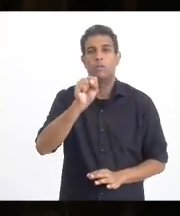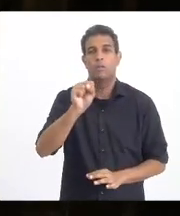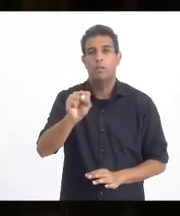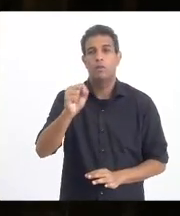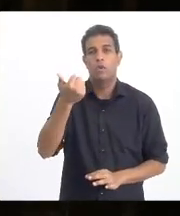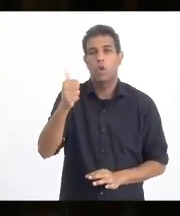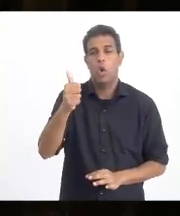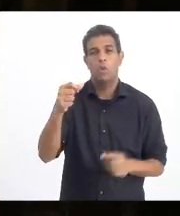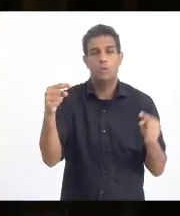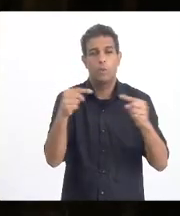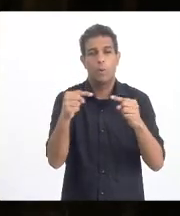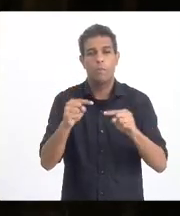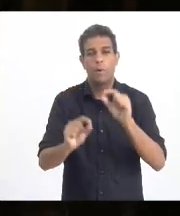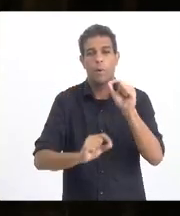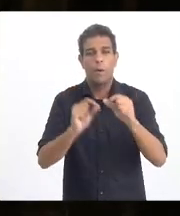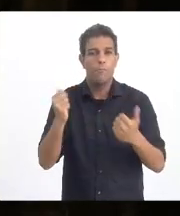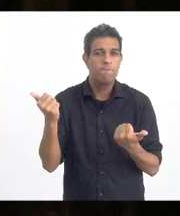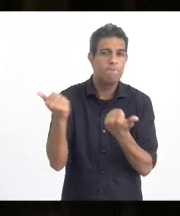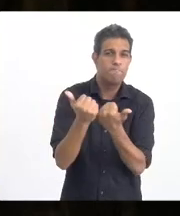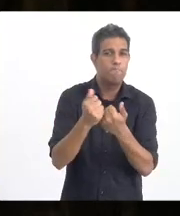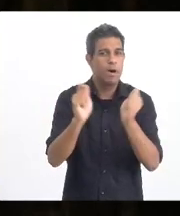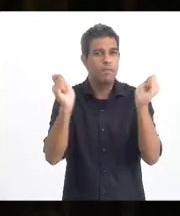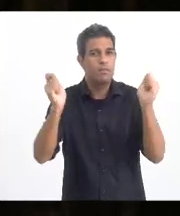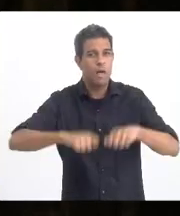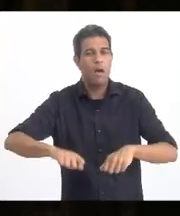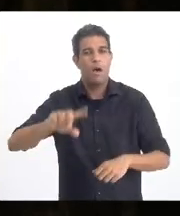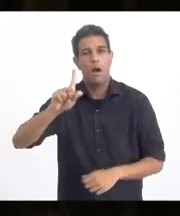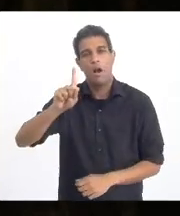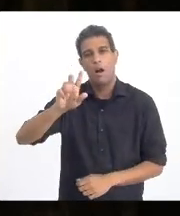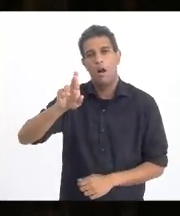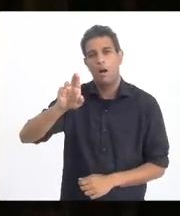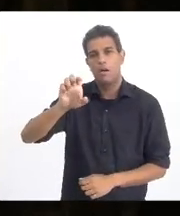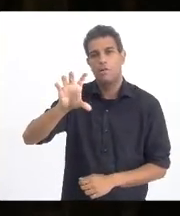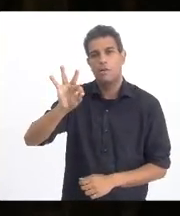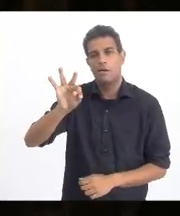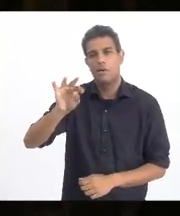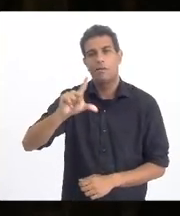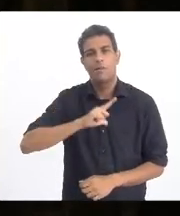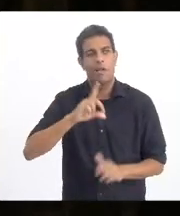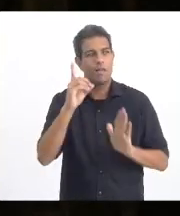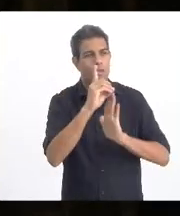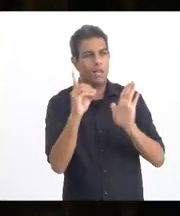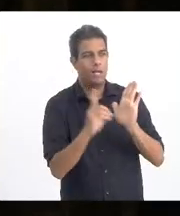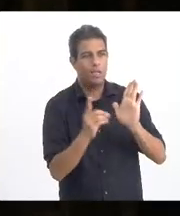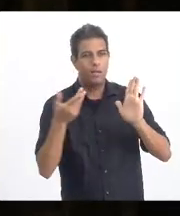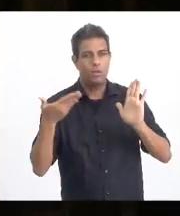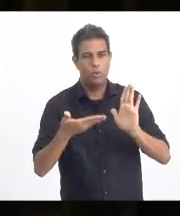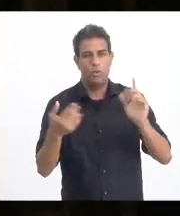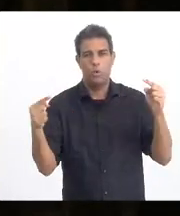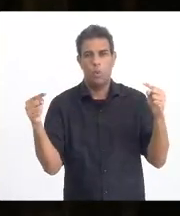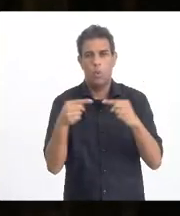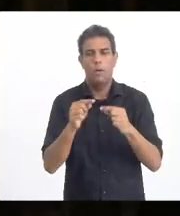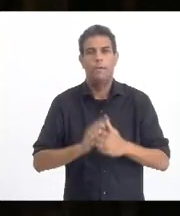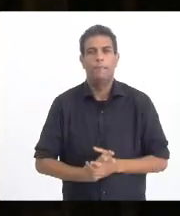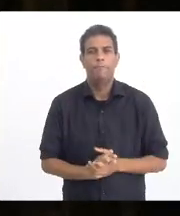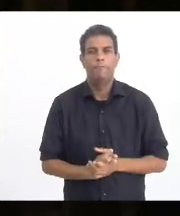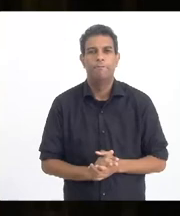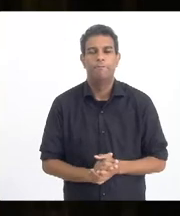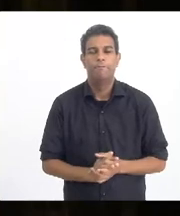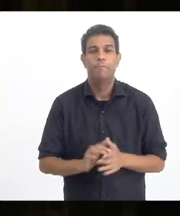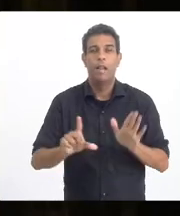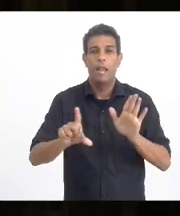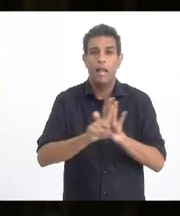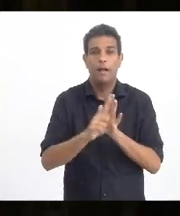a Lei 811, deu a possibilidade da Gretchen ser feita por decreto. A Lei